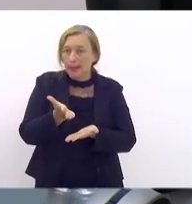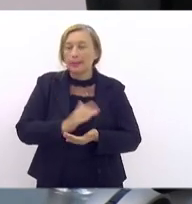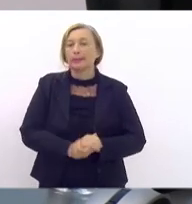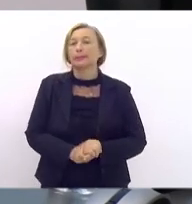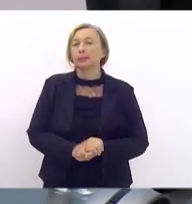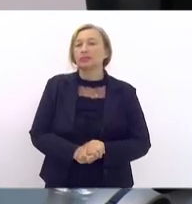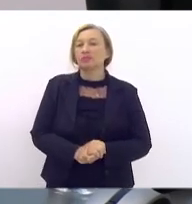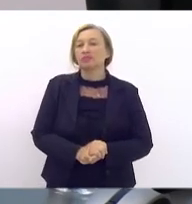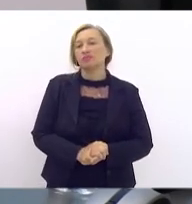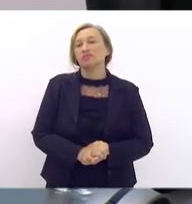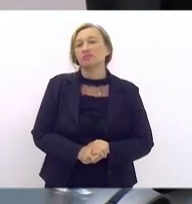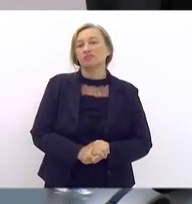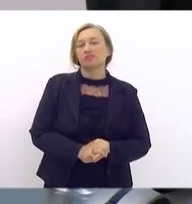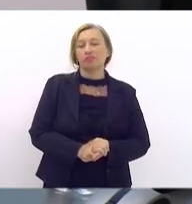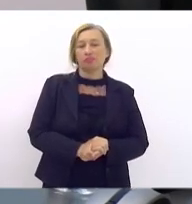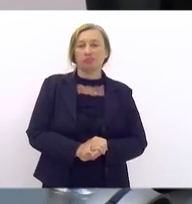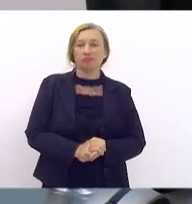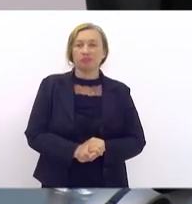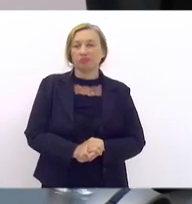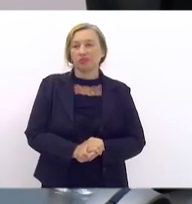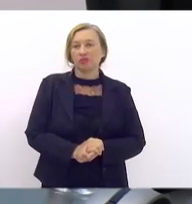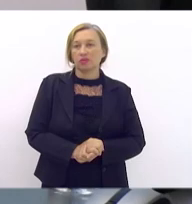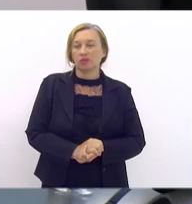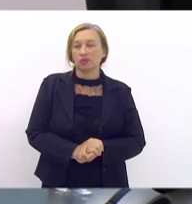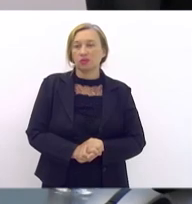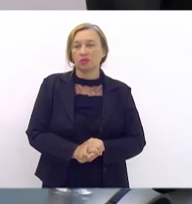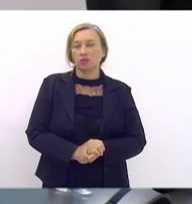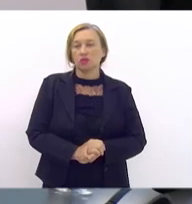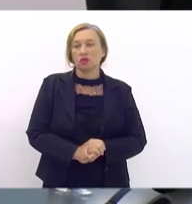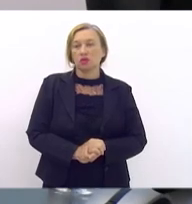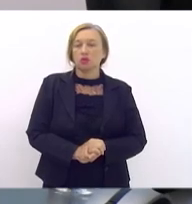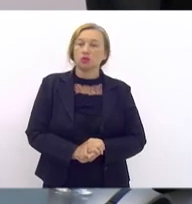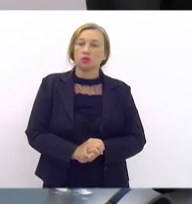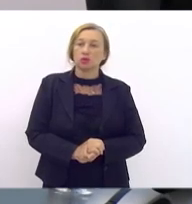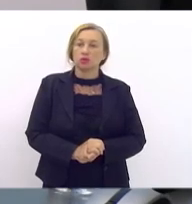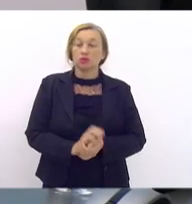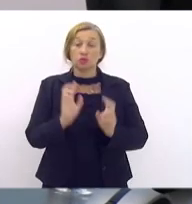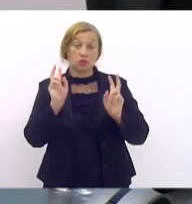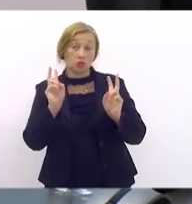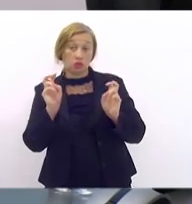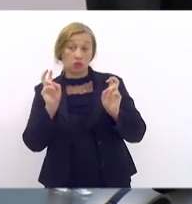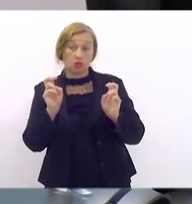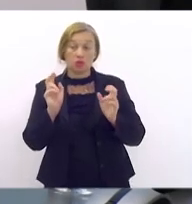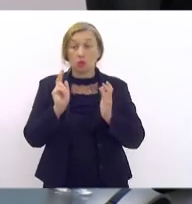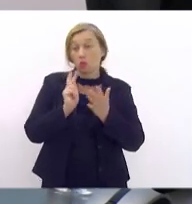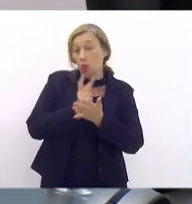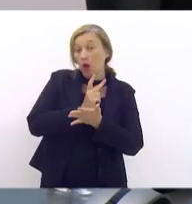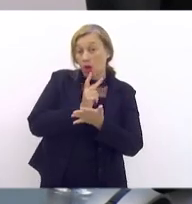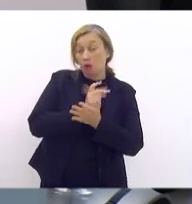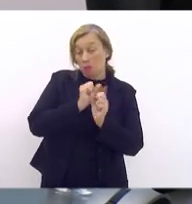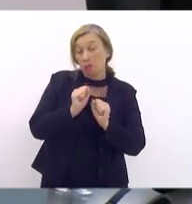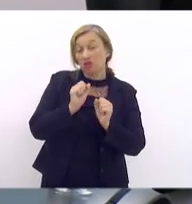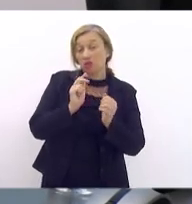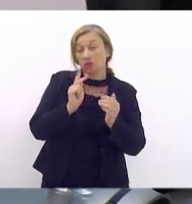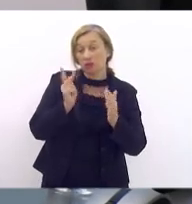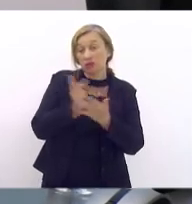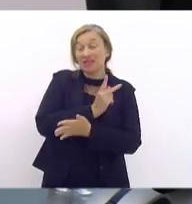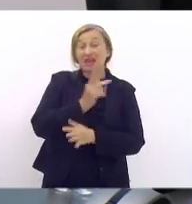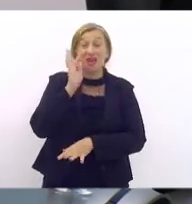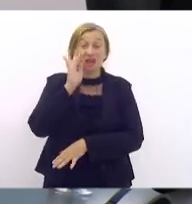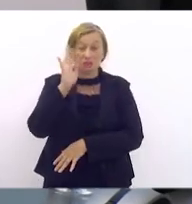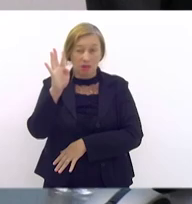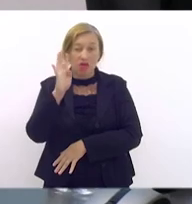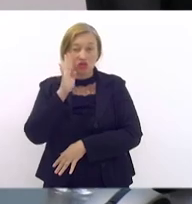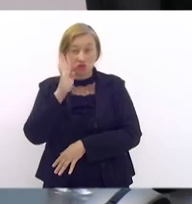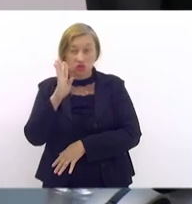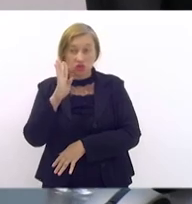de situações onde um possível equívoco pode possa ocorrer você imagina que a Bola